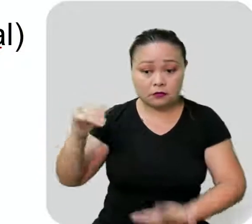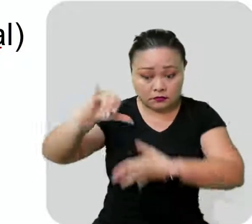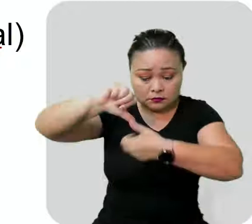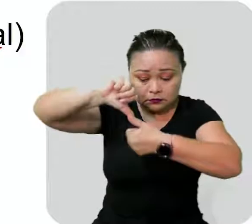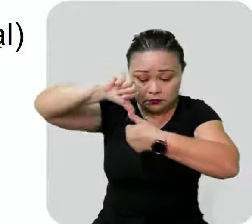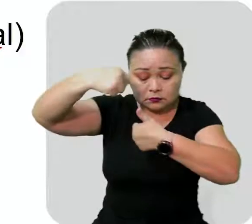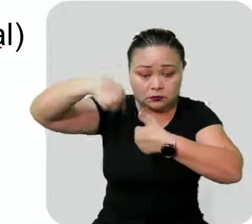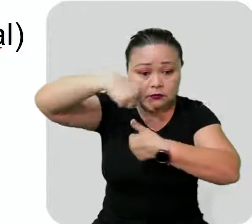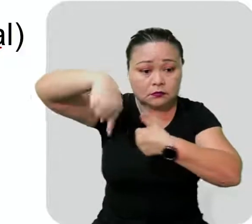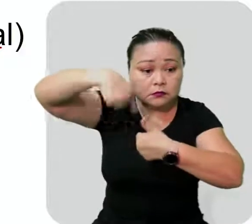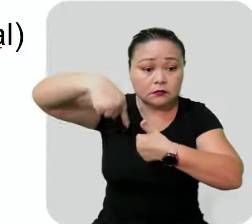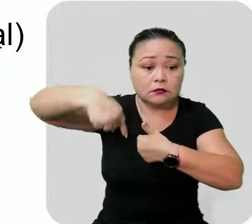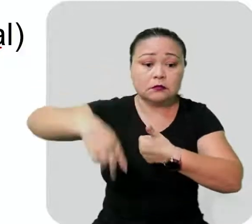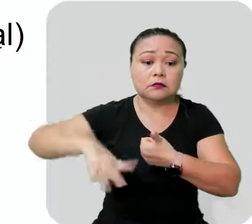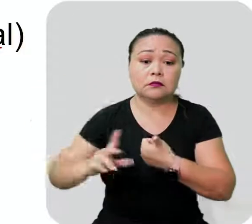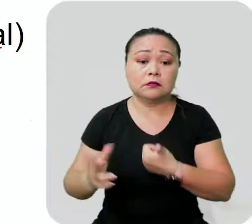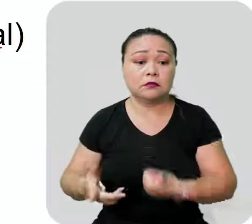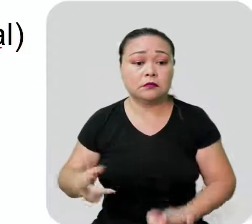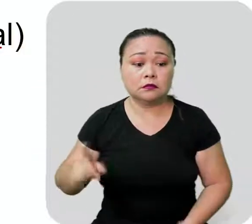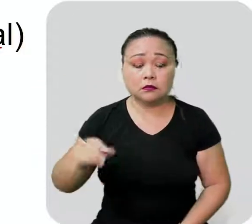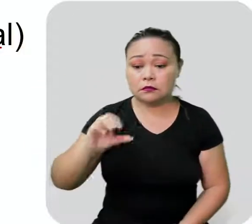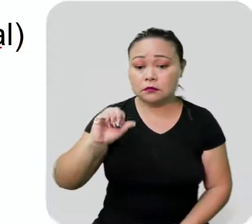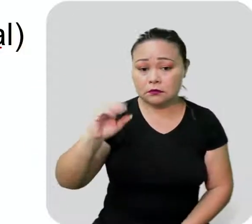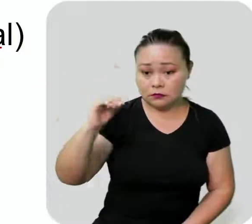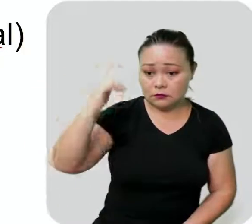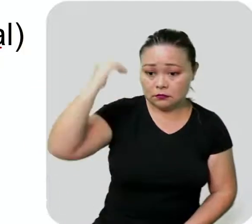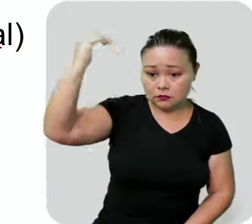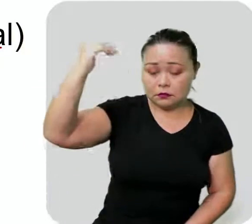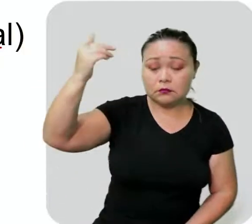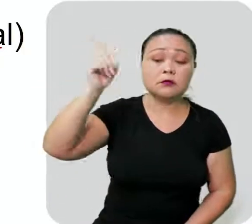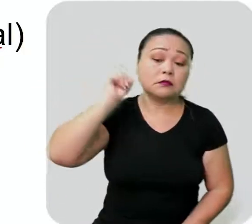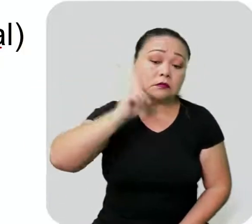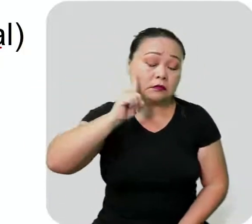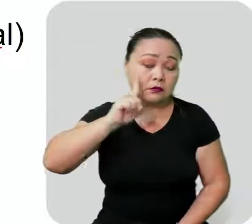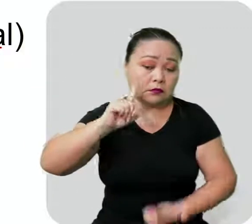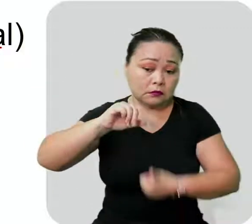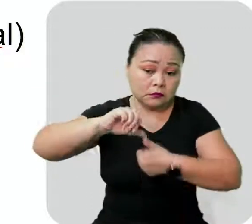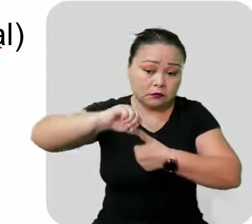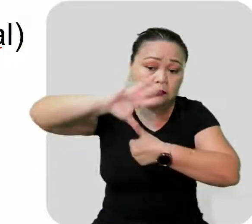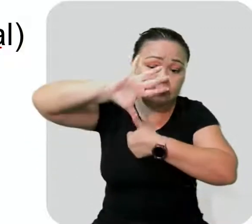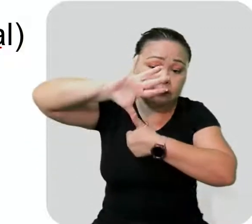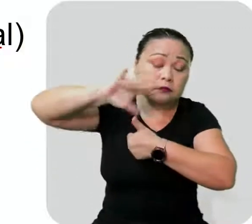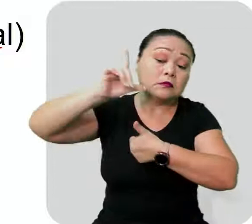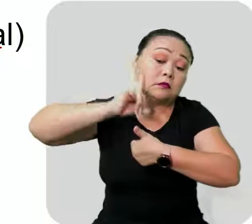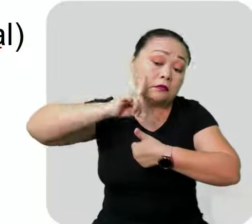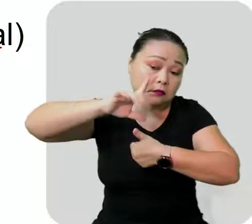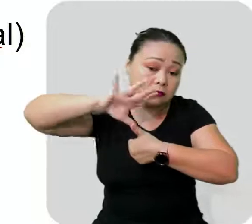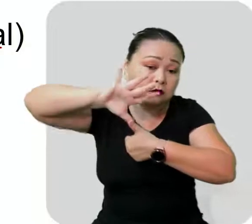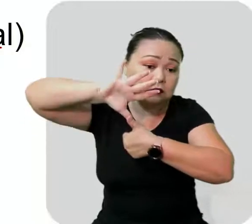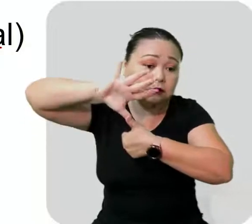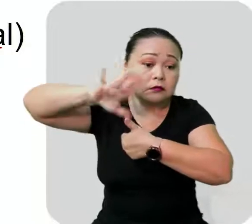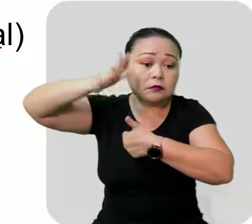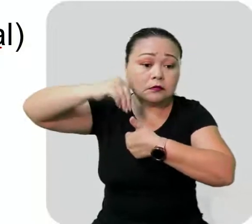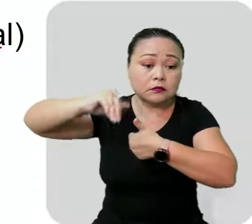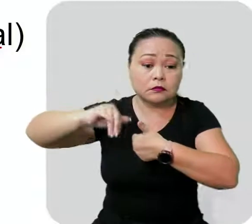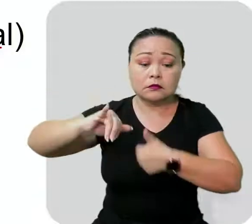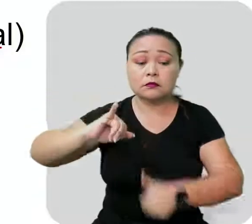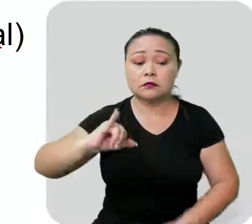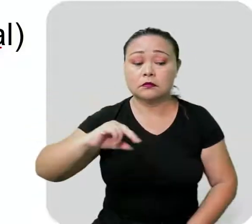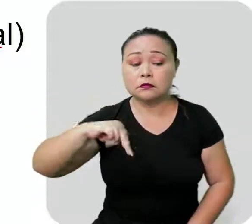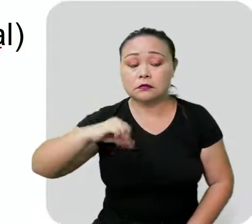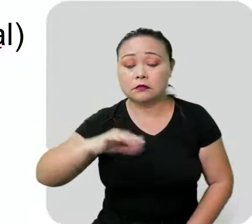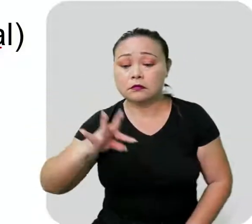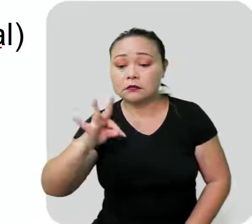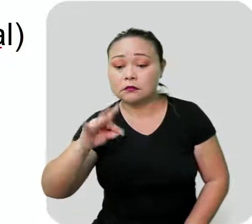Central Os Apaches e os Yuri cherokees Esplanada do Norte os Estados Unidos eu tenho